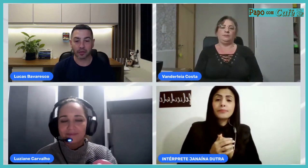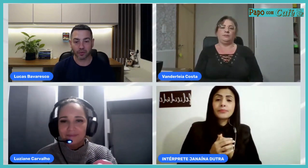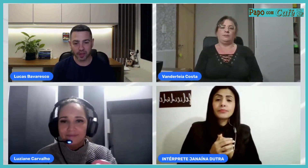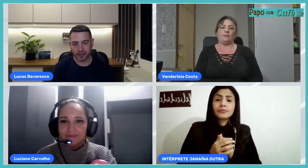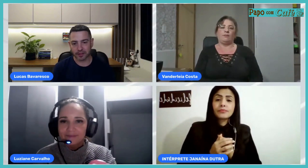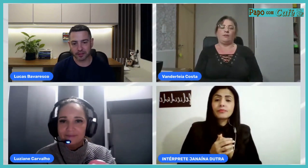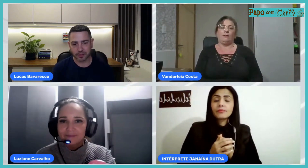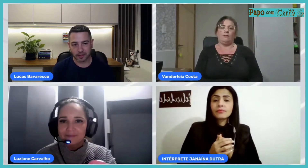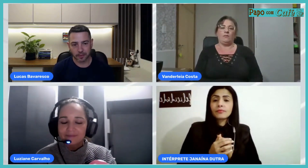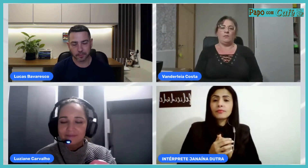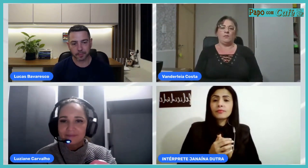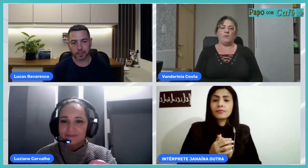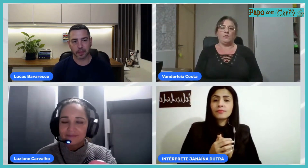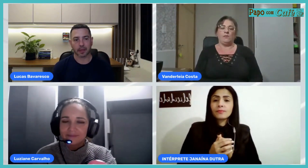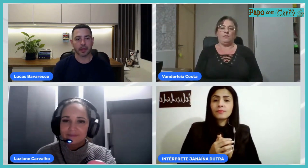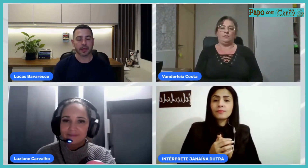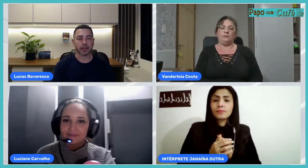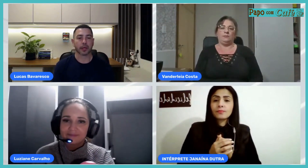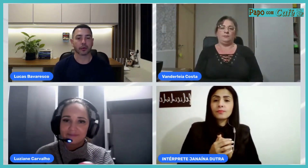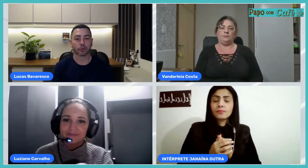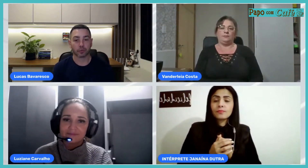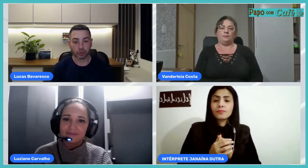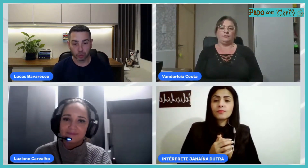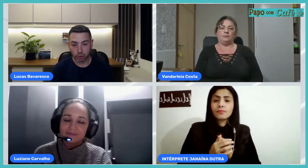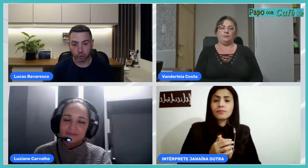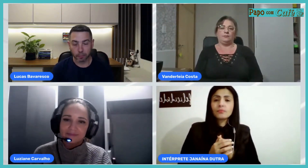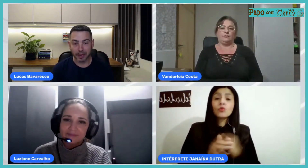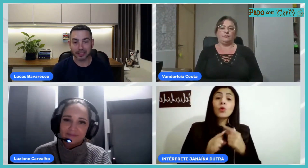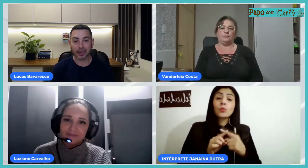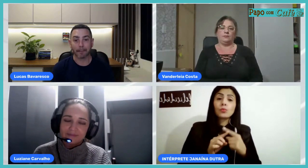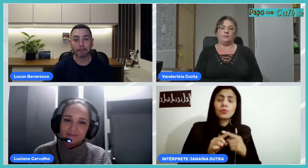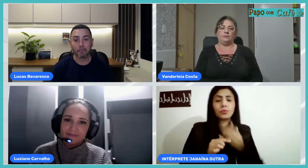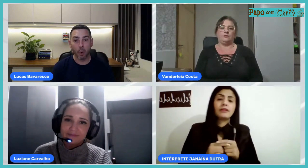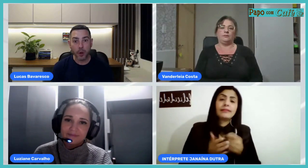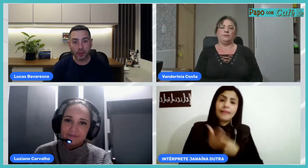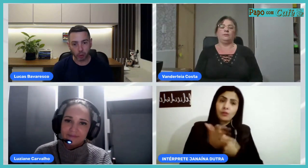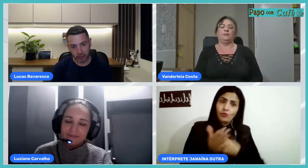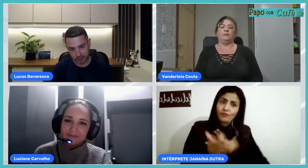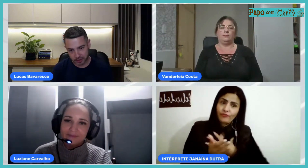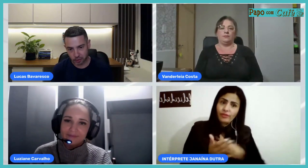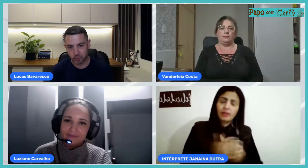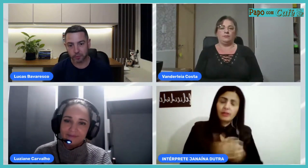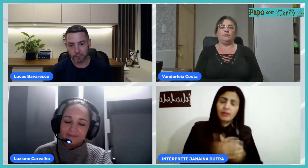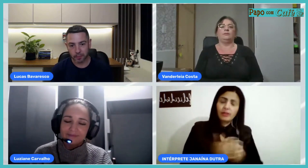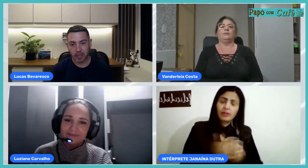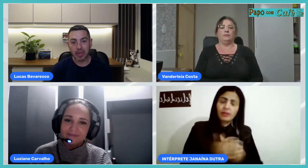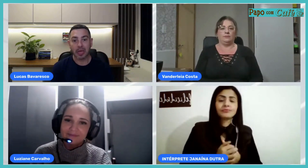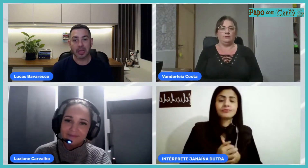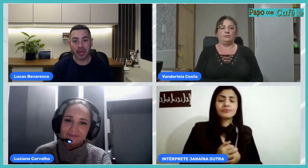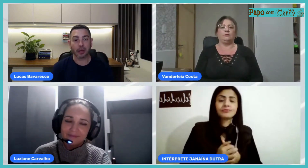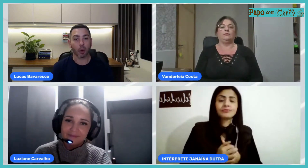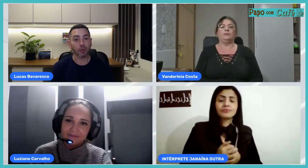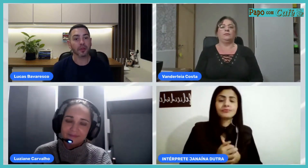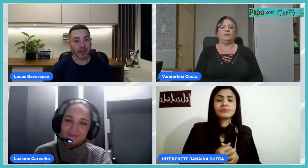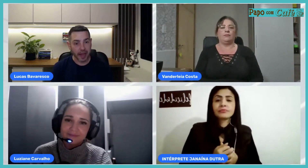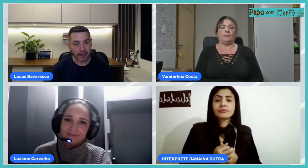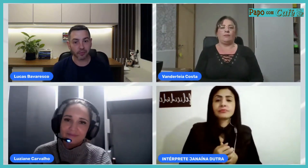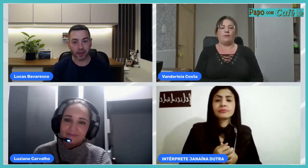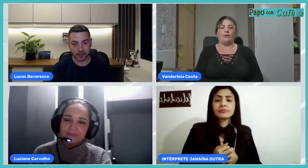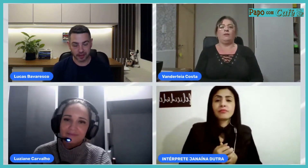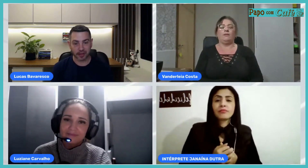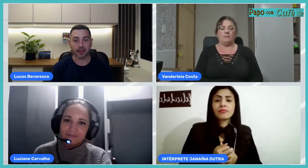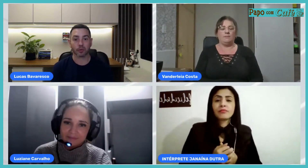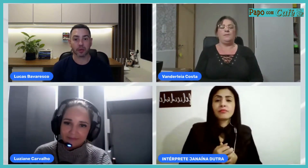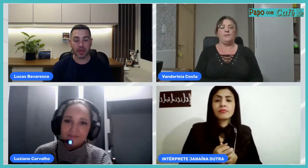que muitas vezes este aluno surdo presta muito atenção e ele